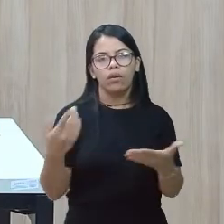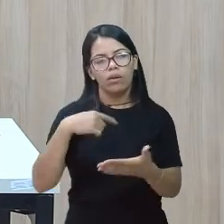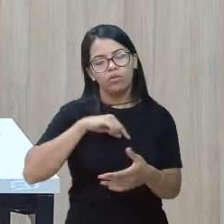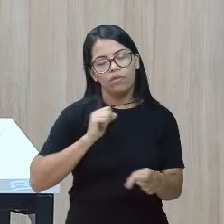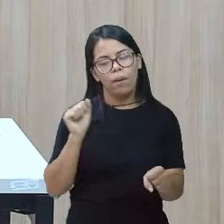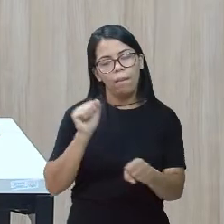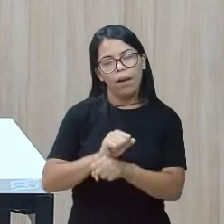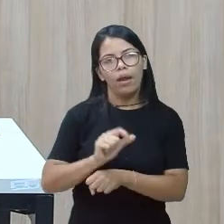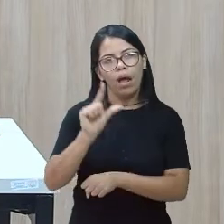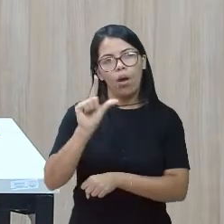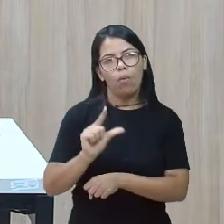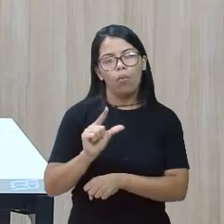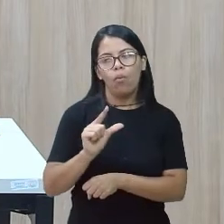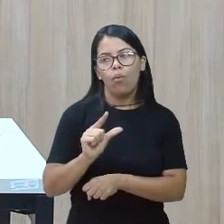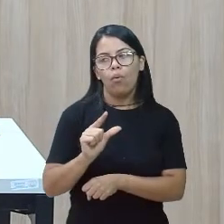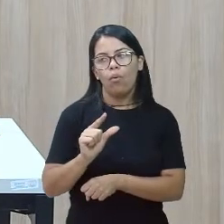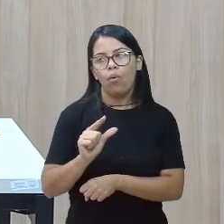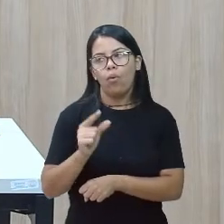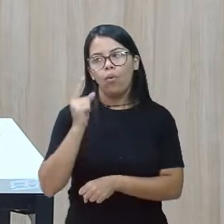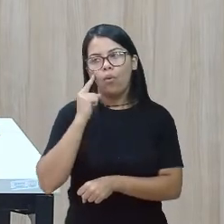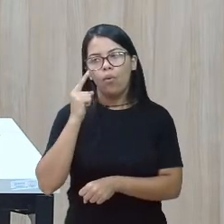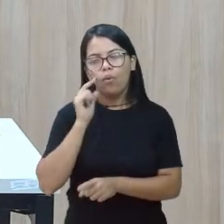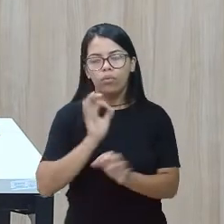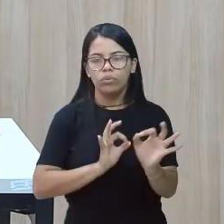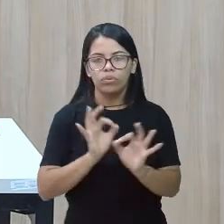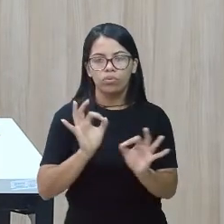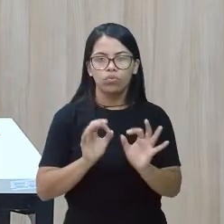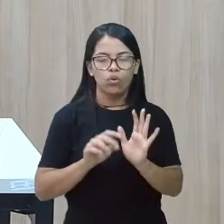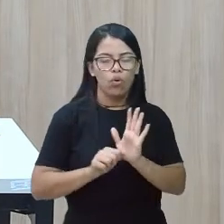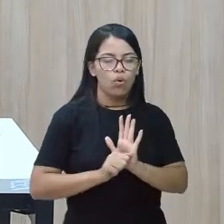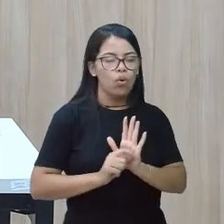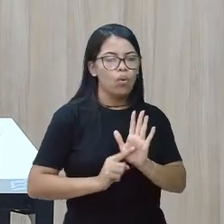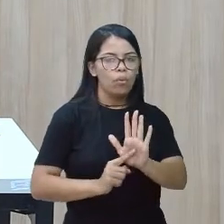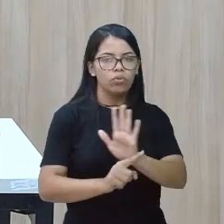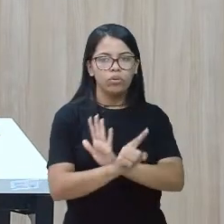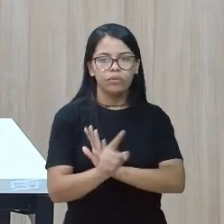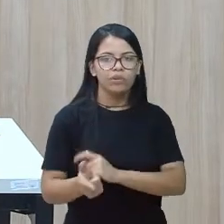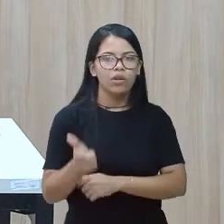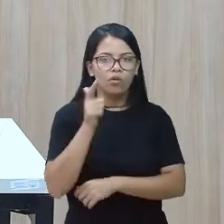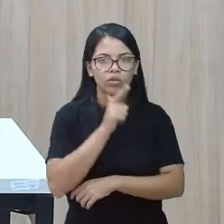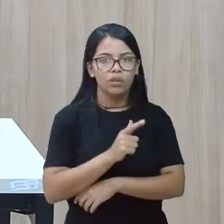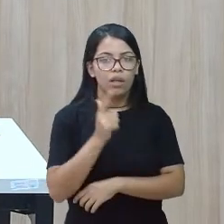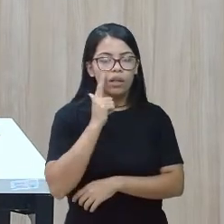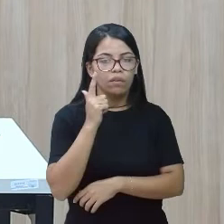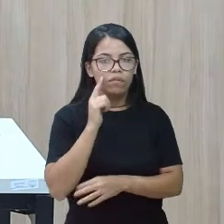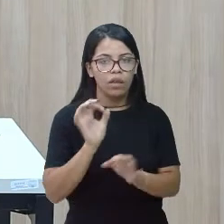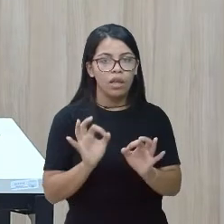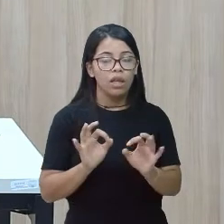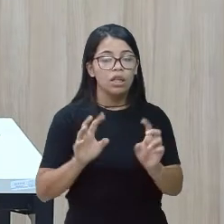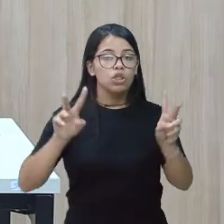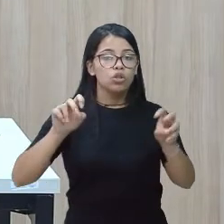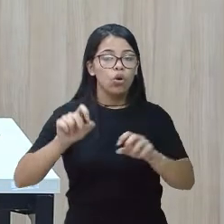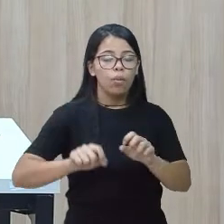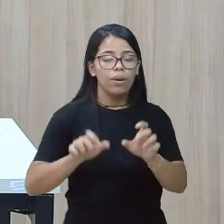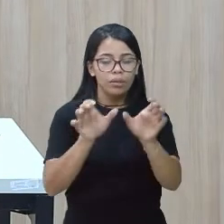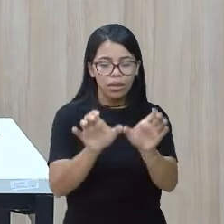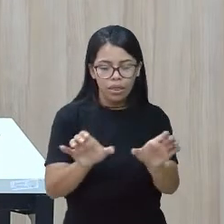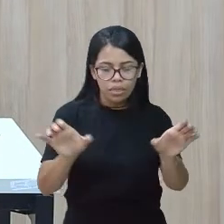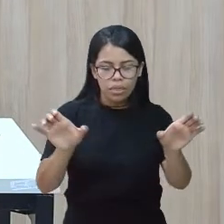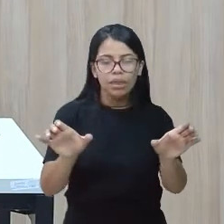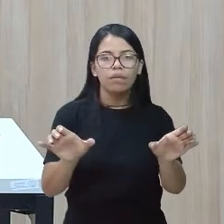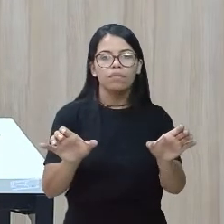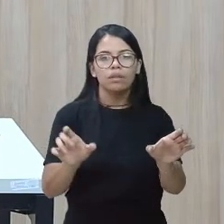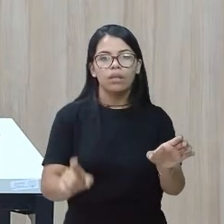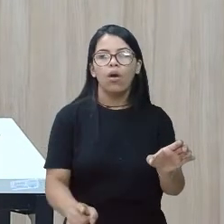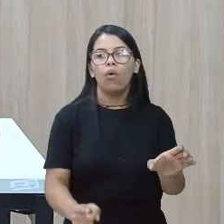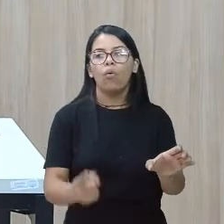gente ver. Através dessa estrutura que eu estou colocando, vocês têm condições de ver a questão dessa divisão desses lobos. Então, um